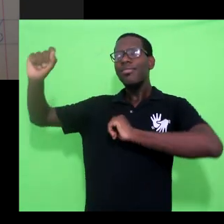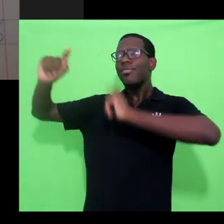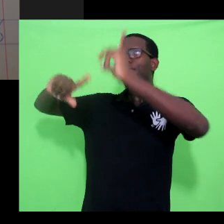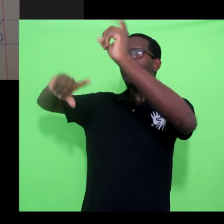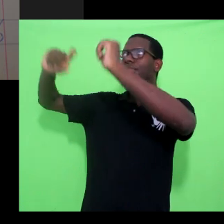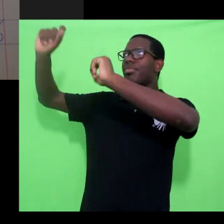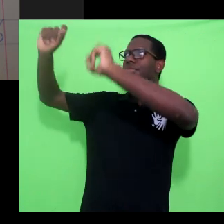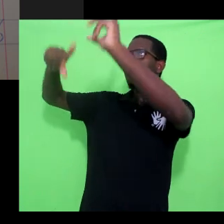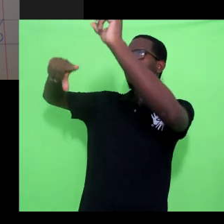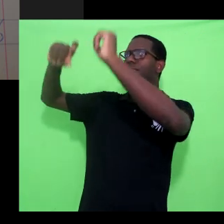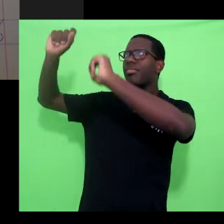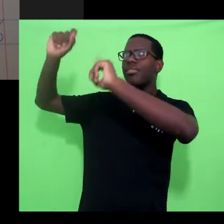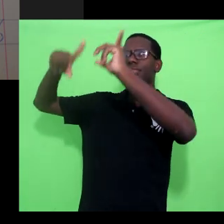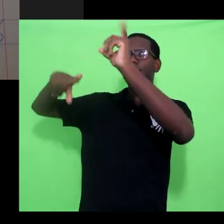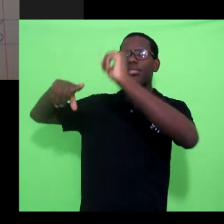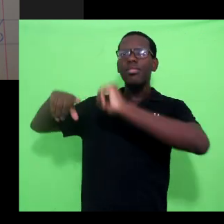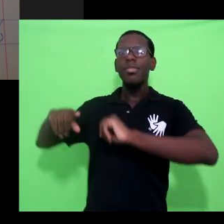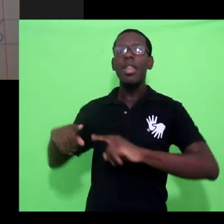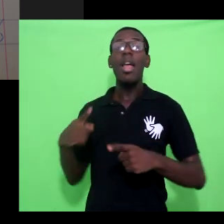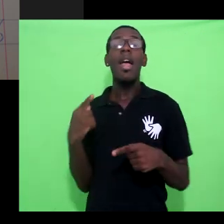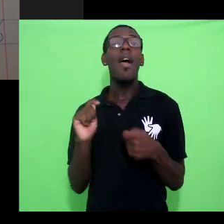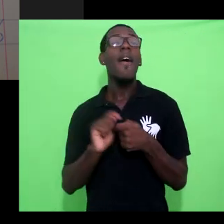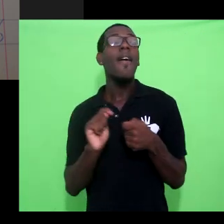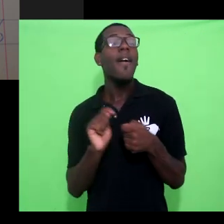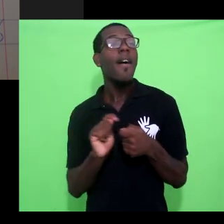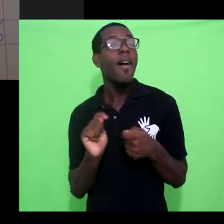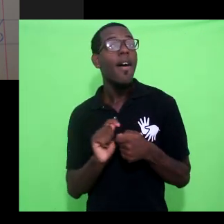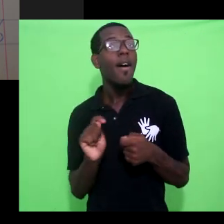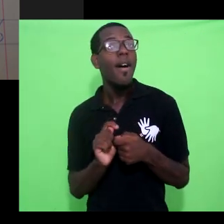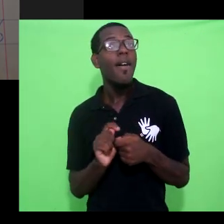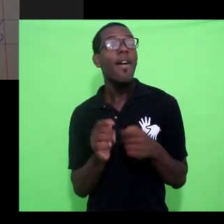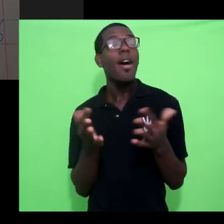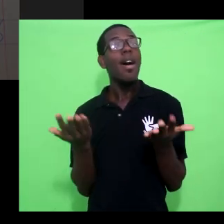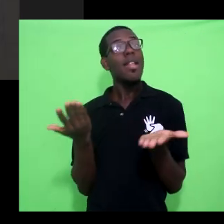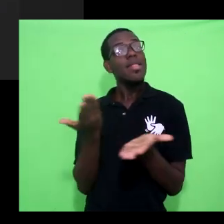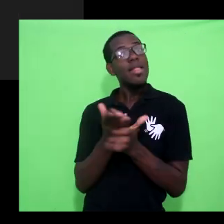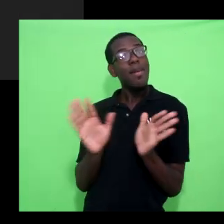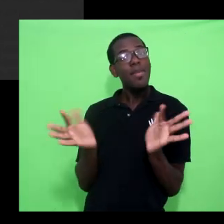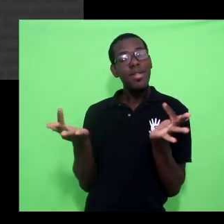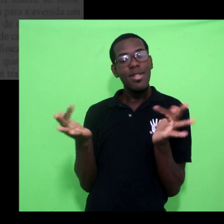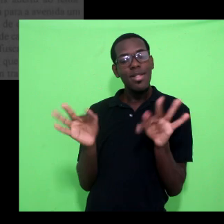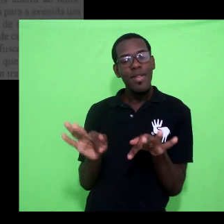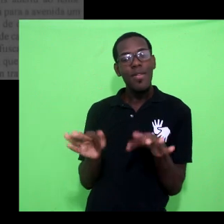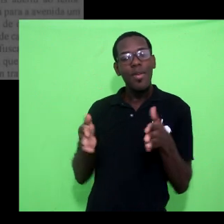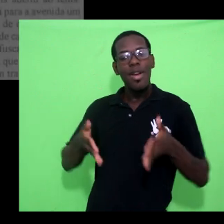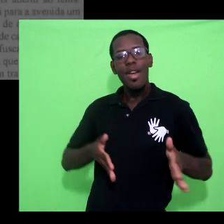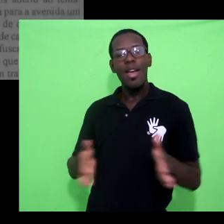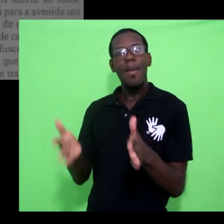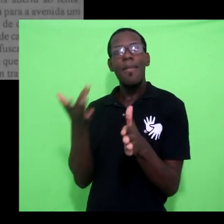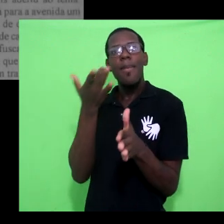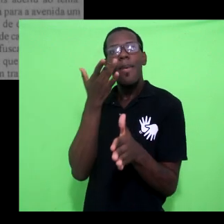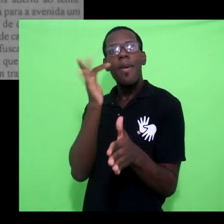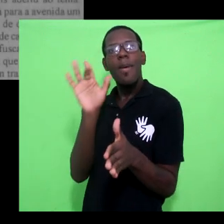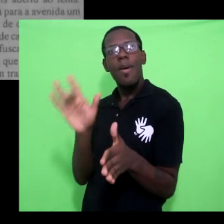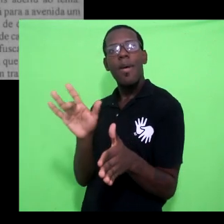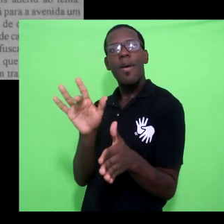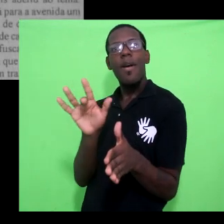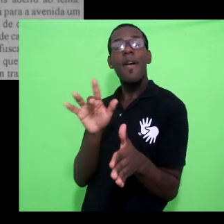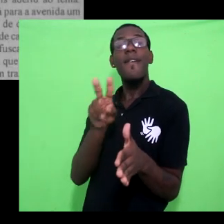uma excursão até esse local, e resolvi visitar o Porto da Estrela. No Porto da